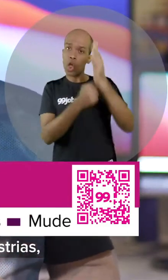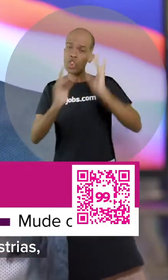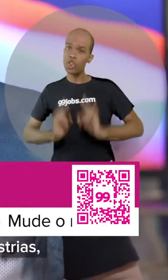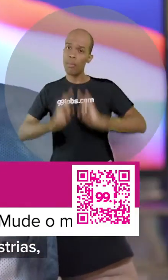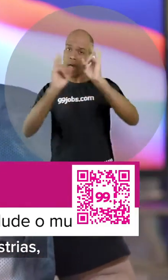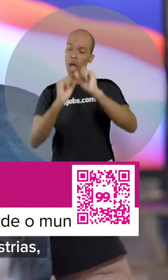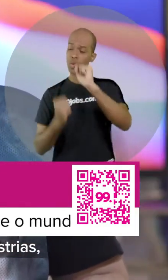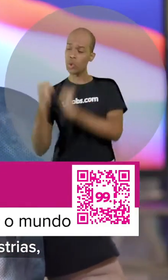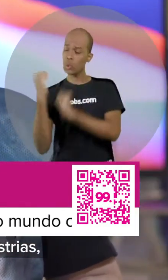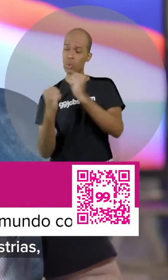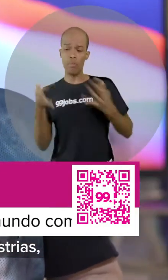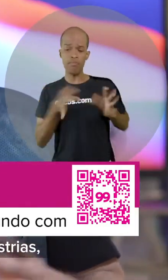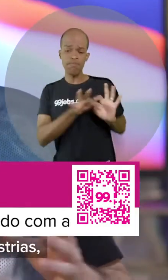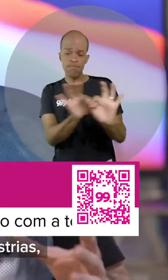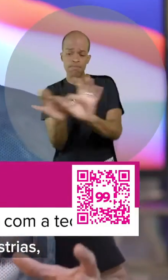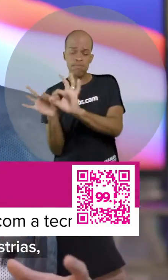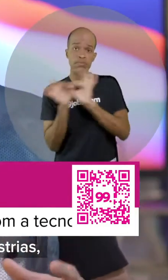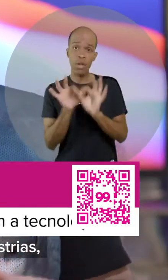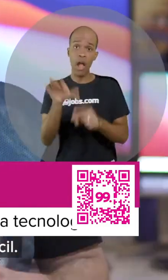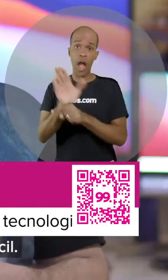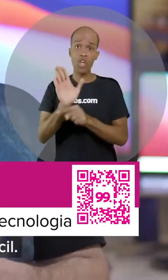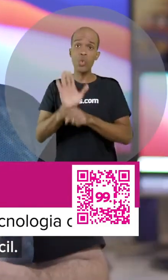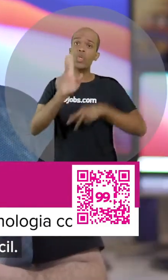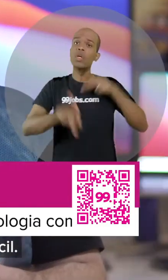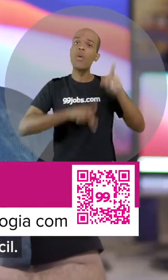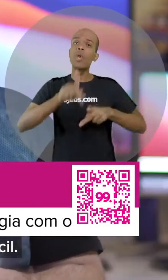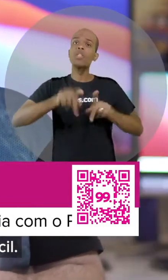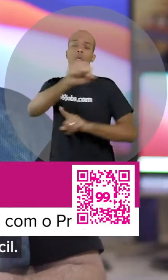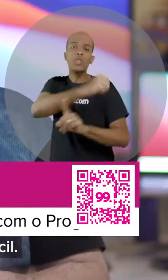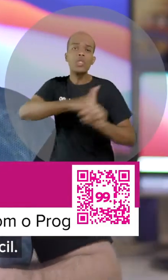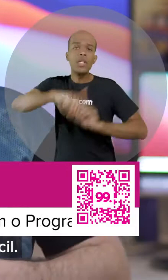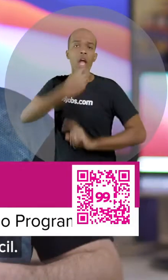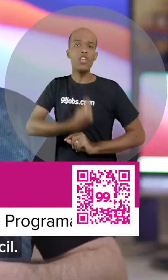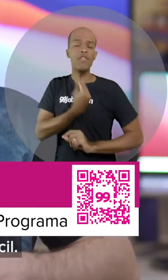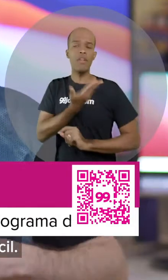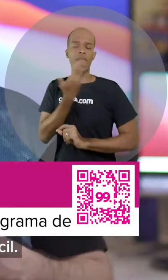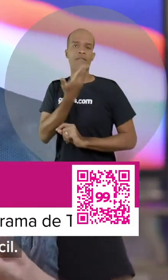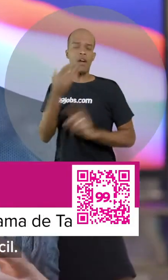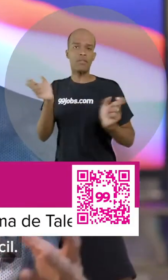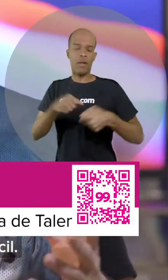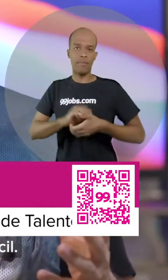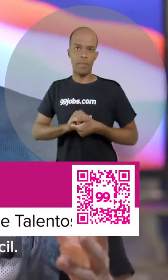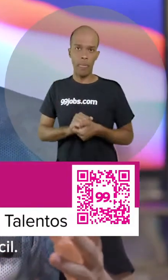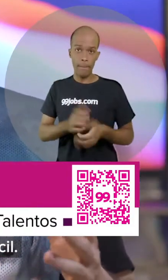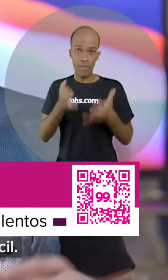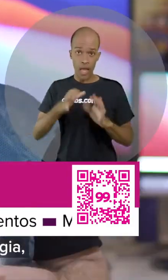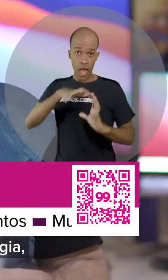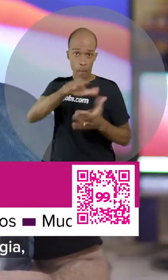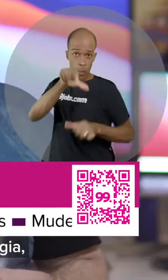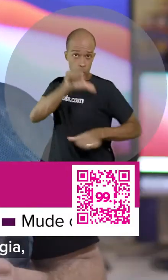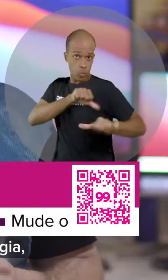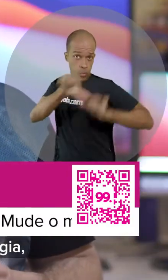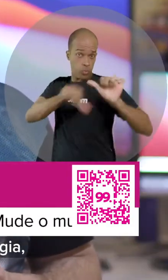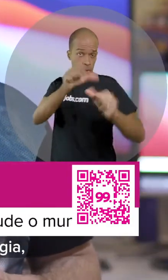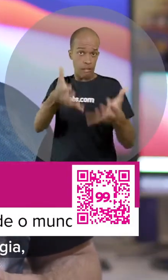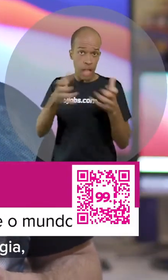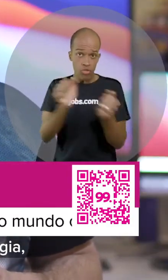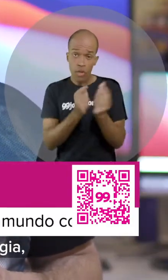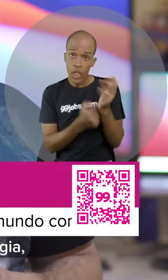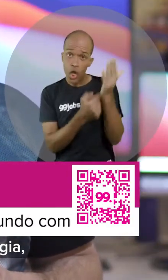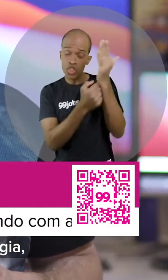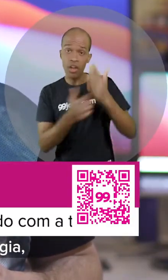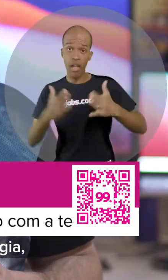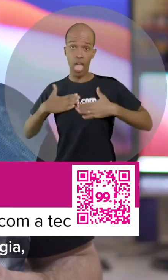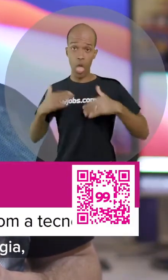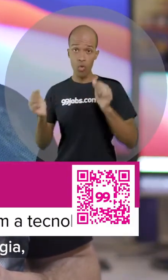energia, tecnologia predial e indústrias, tornando a vida da sociedade urbana muito mais fácil. Se você quer mudar o mundo